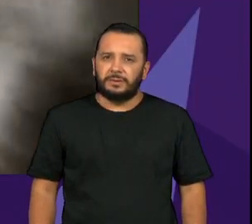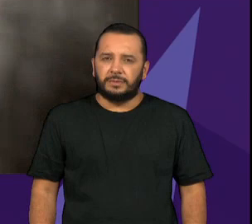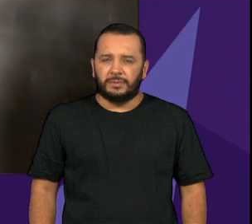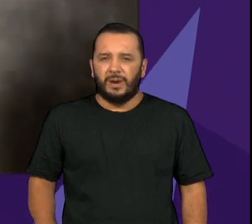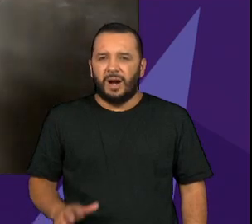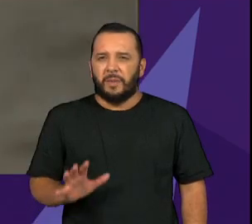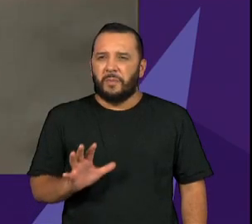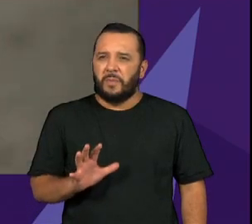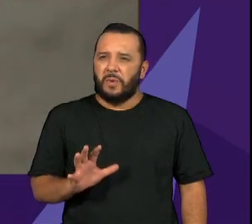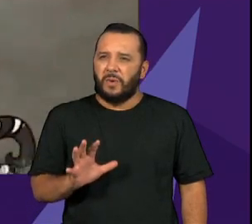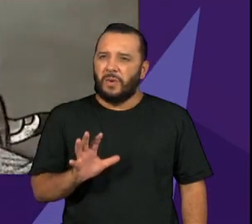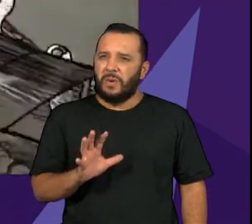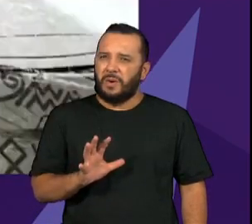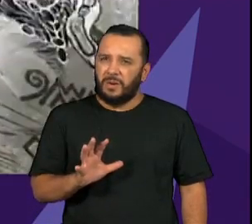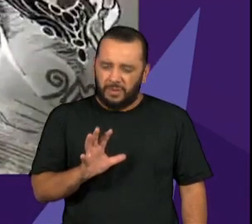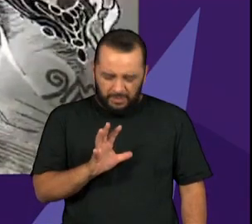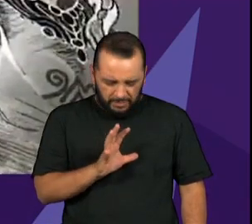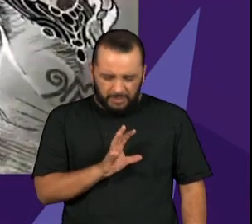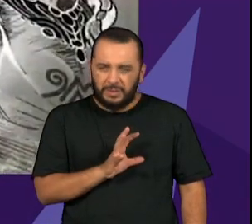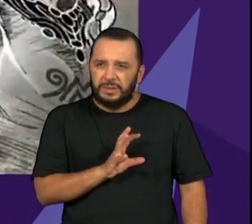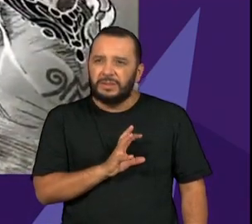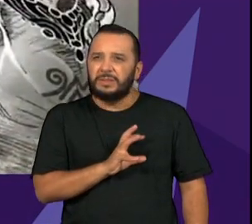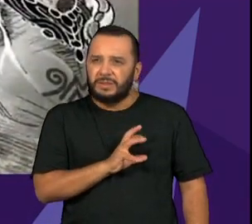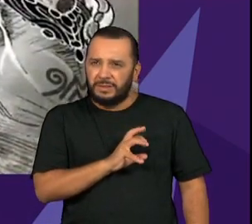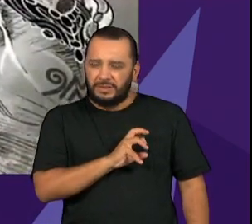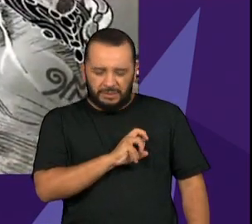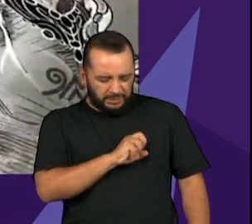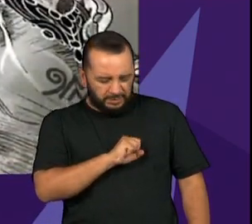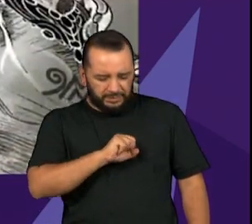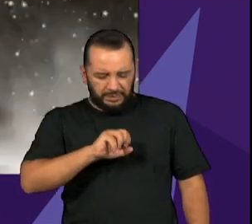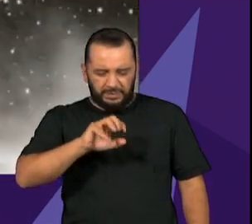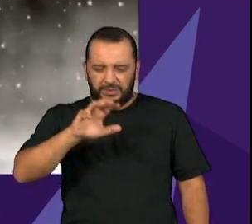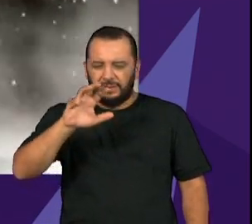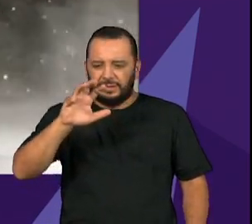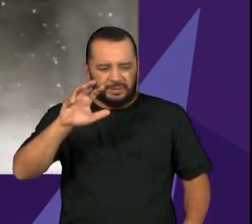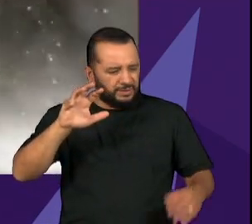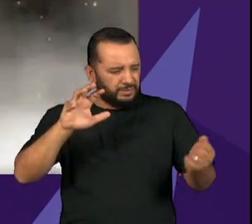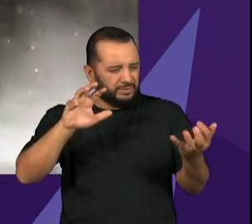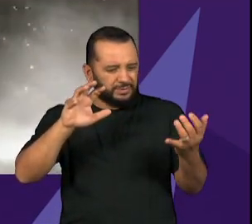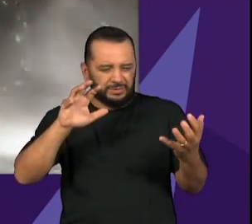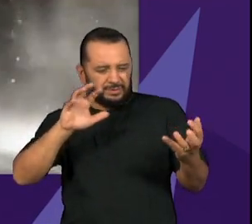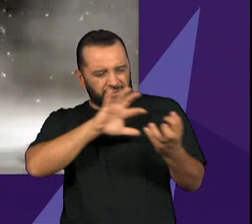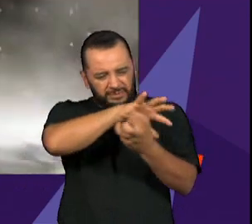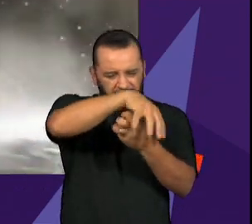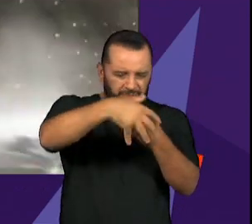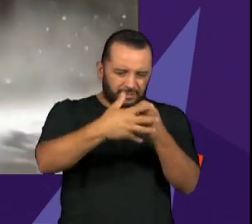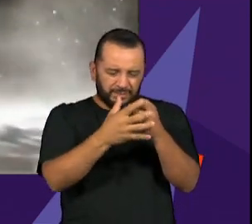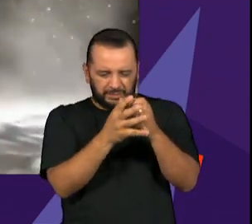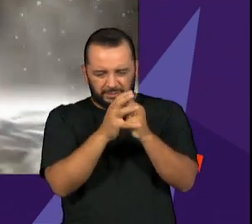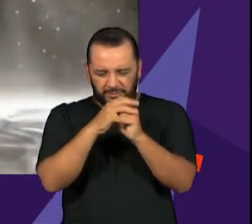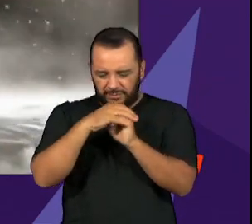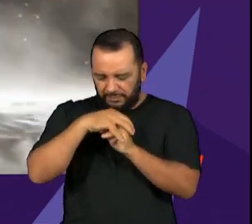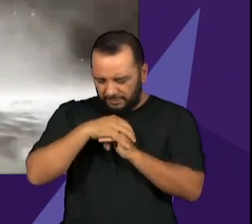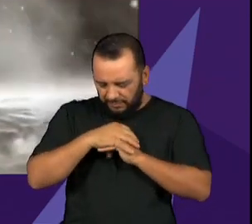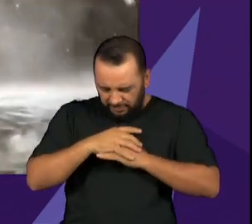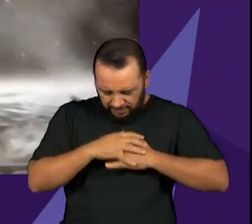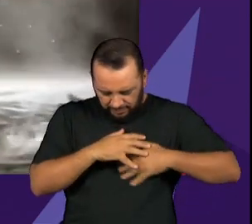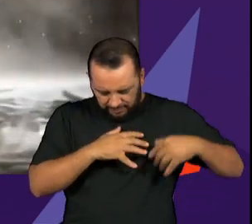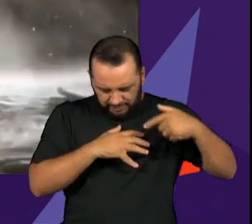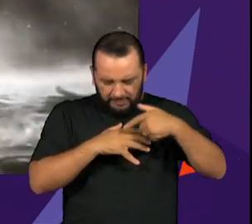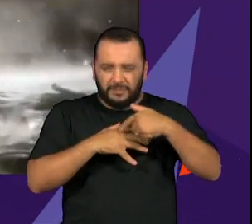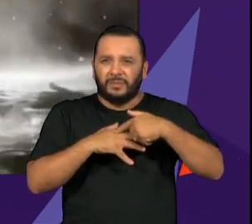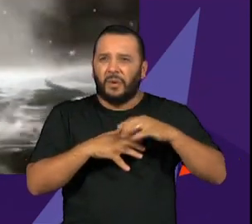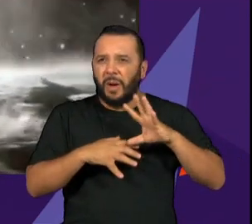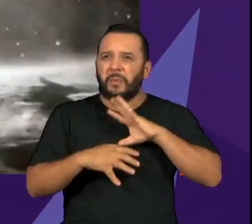o impossível. Pode tentar matar, o amor é indestrutível. Encontro ancestral de coração ligado para